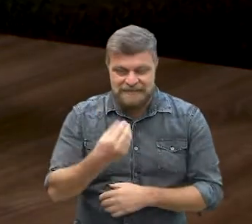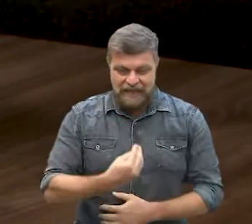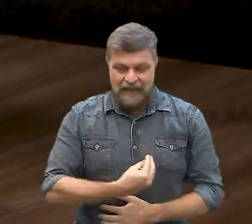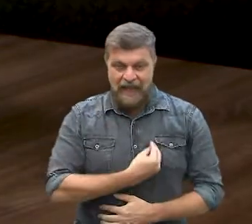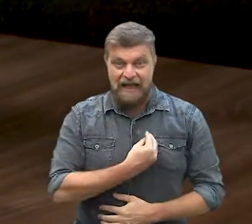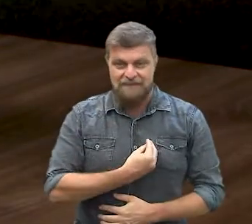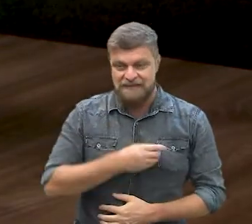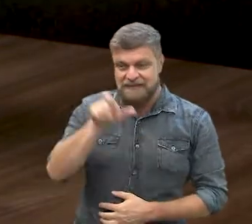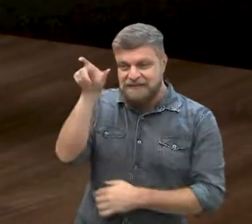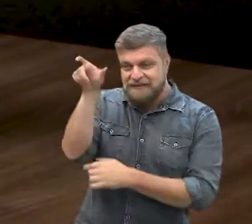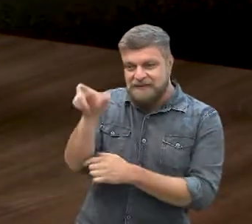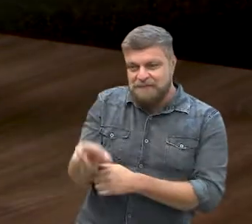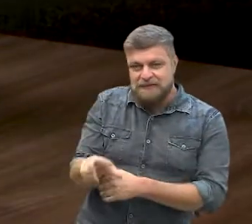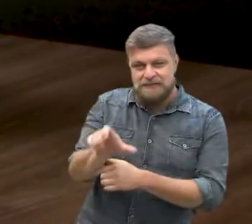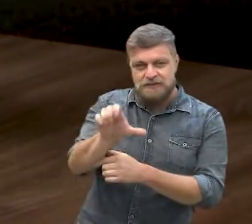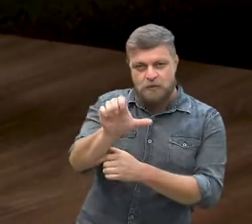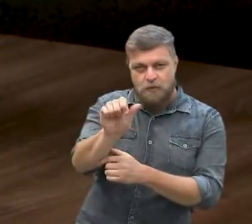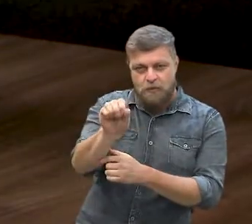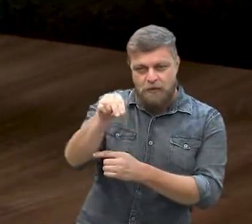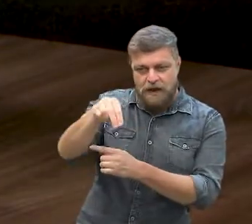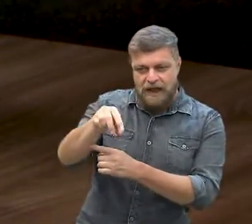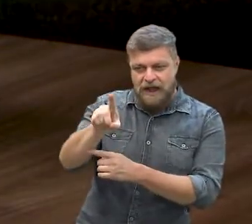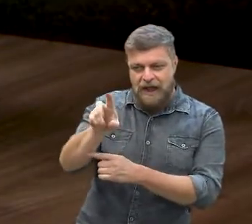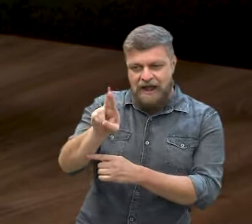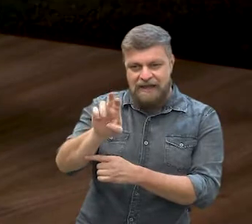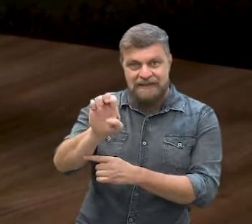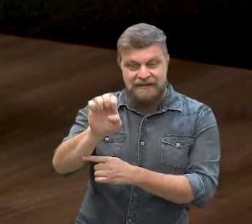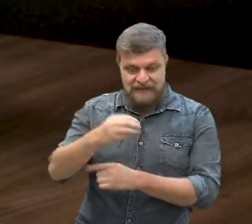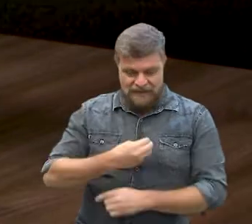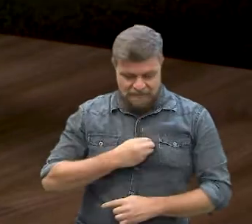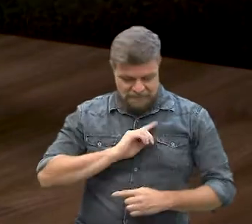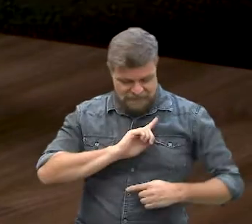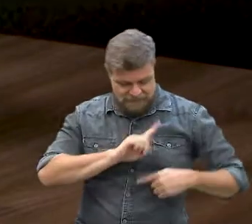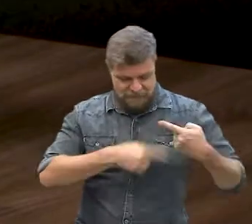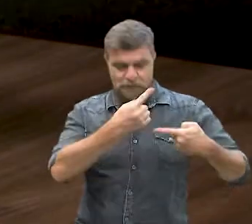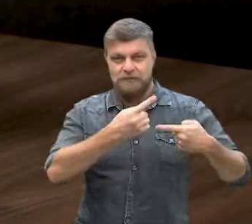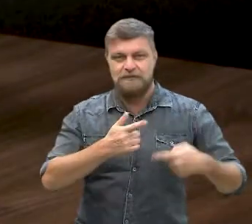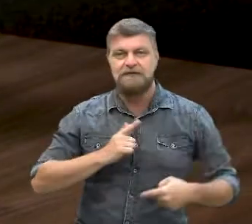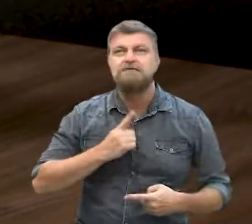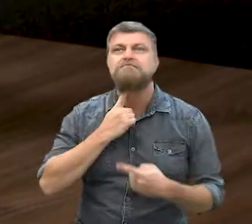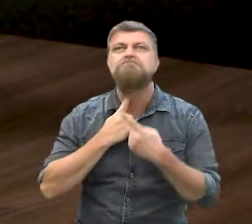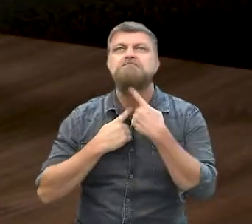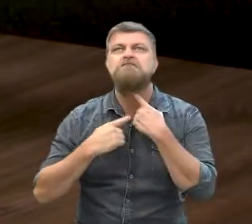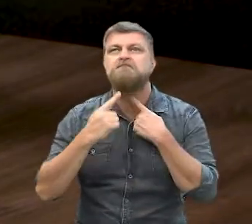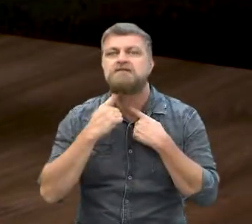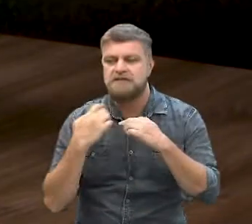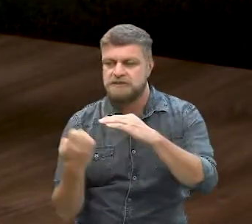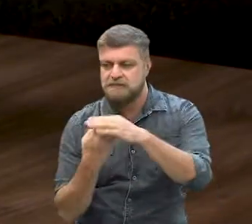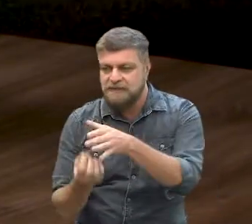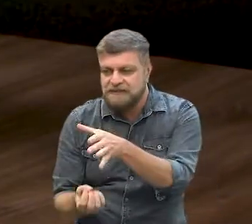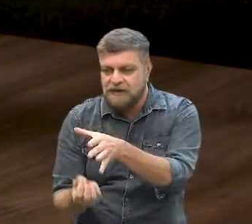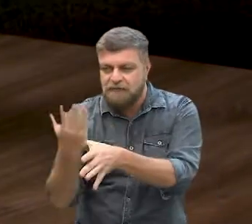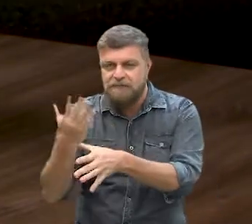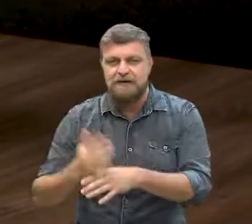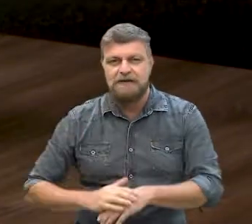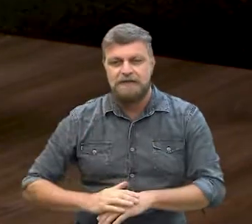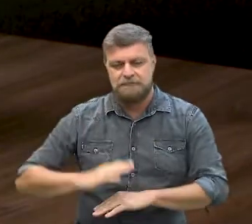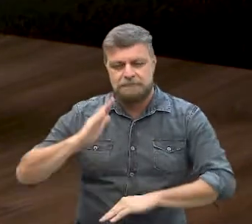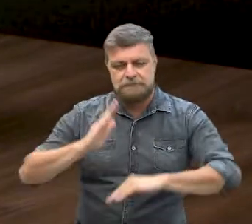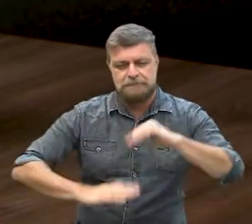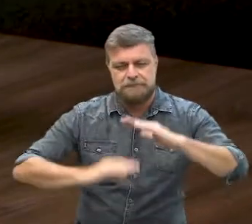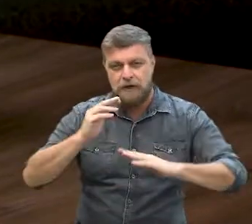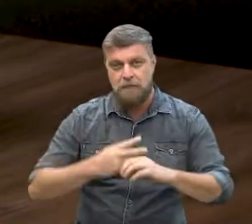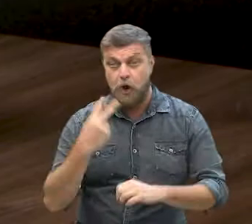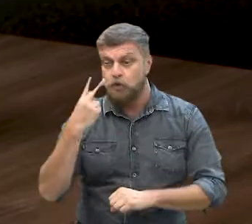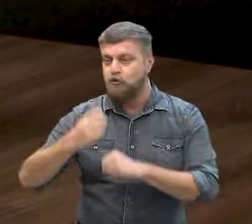a vida do André. Ali nasceu a vontade de empreender, negócio que se concretizou 2